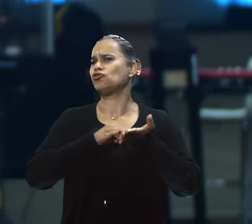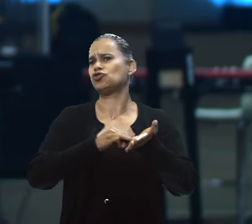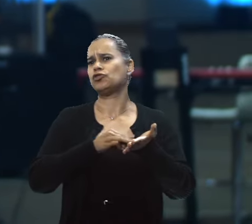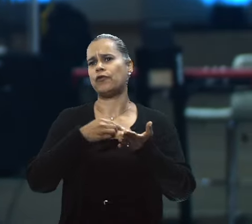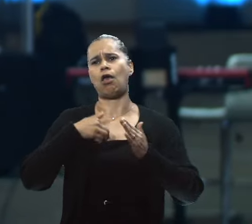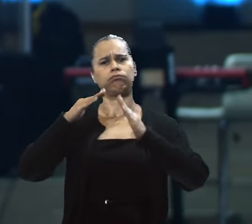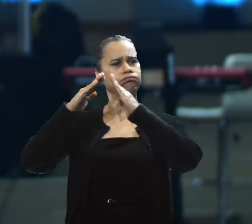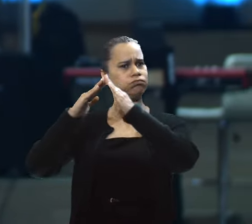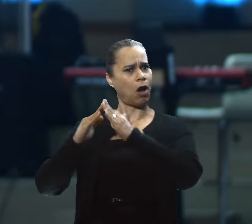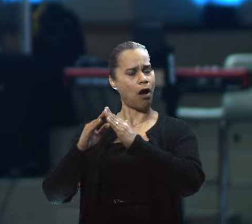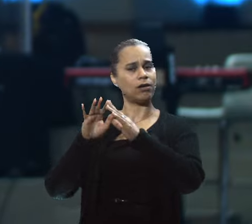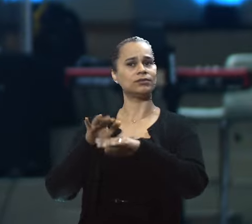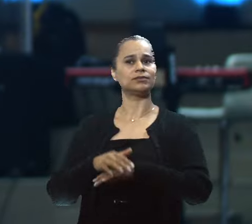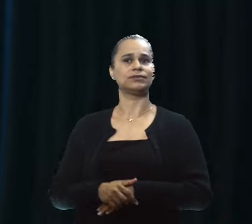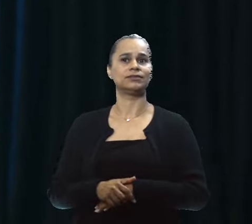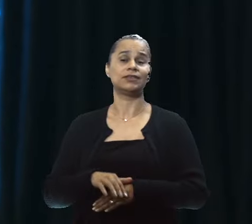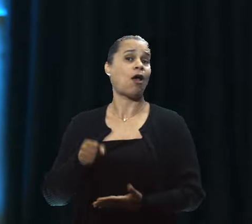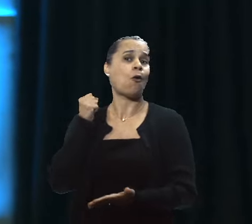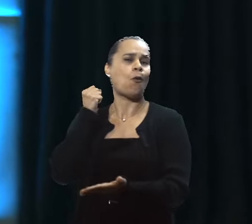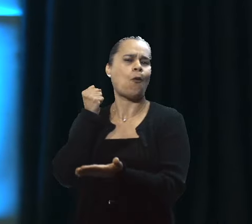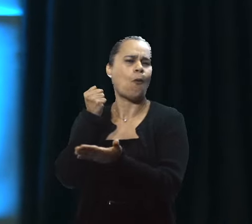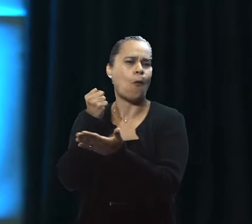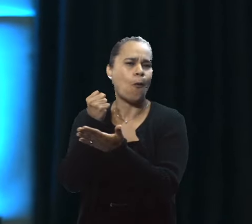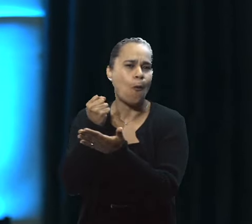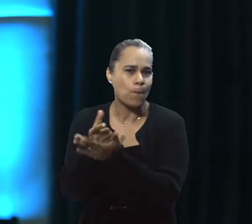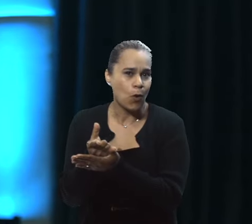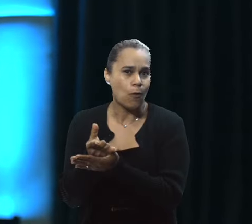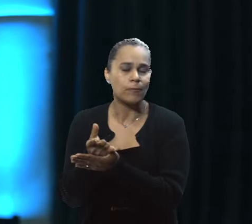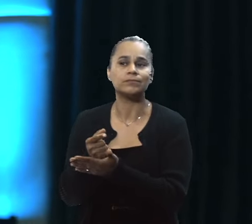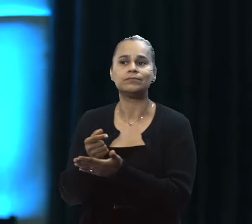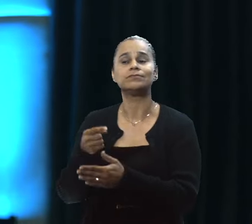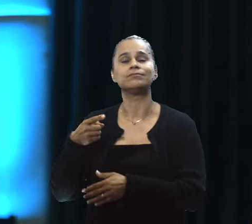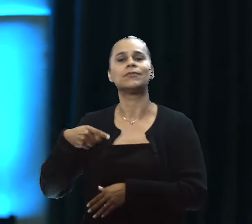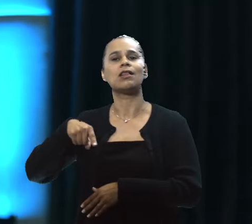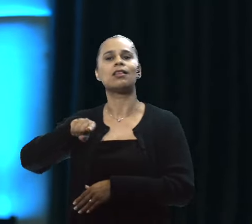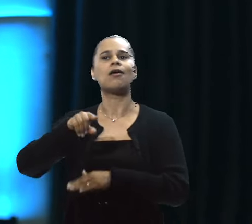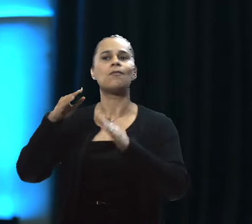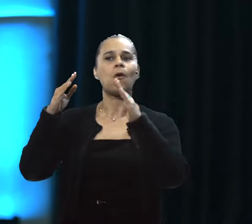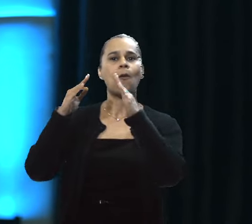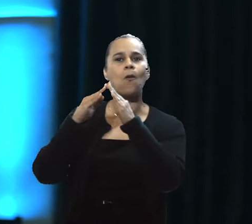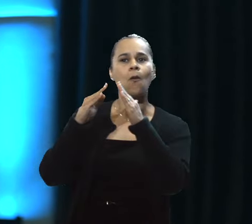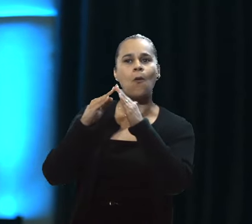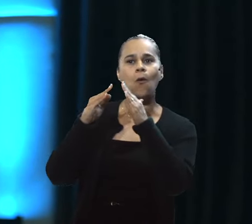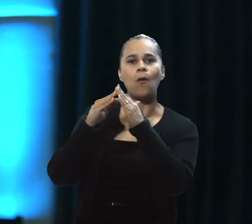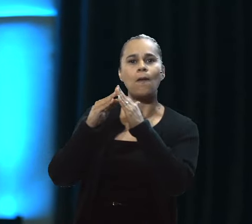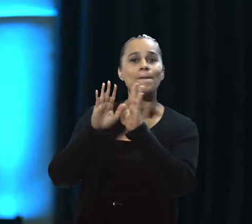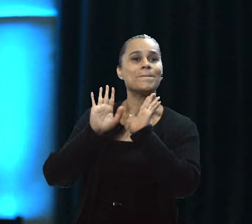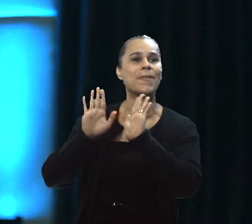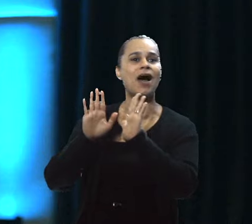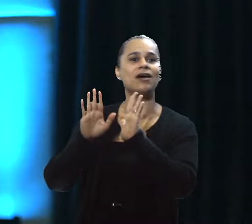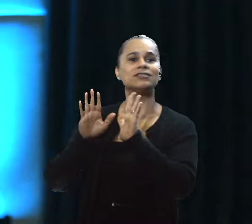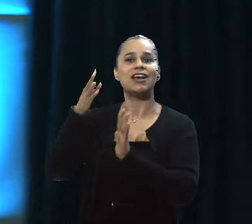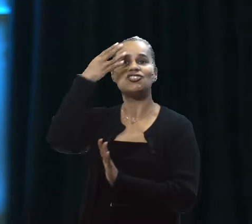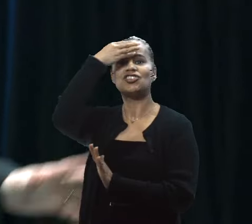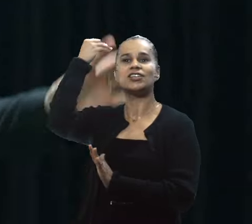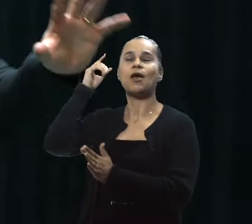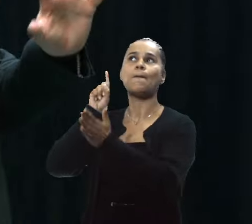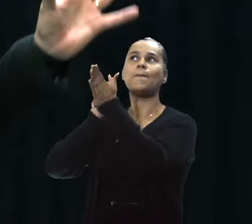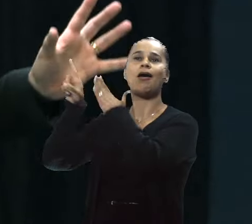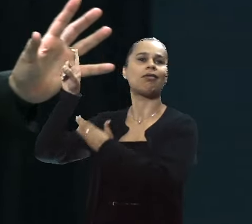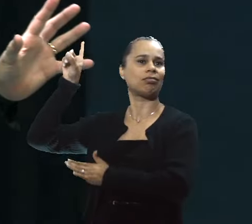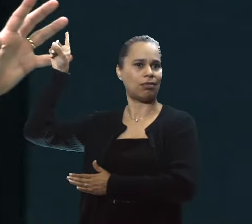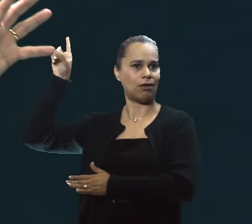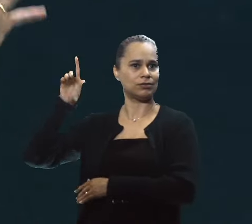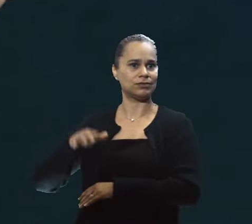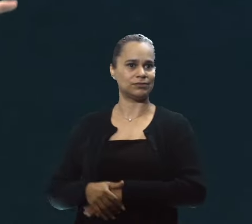aqui. E aí ele comprou, entrou na casa, foi morar lá sem consultar o Senhor. Ele falou: Michel, foi